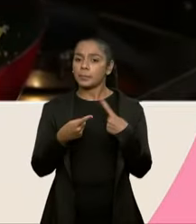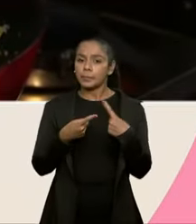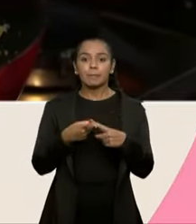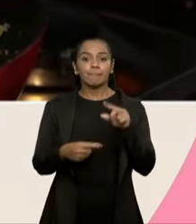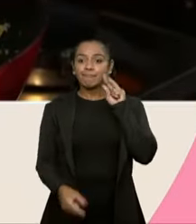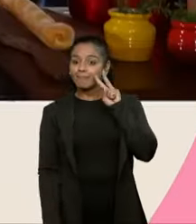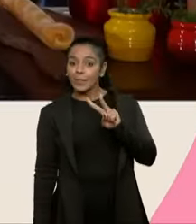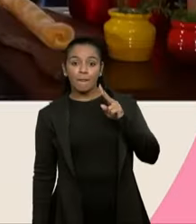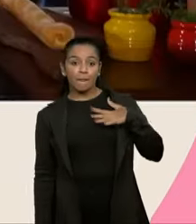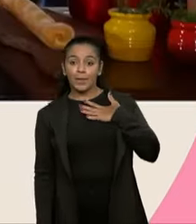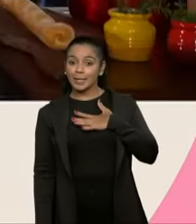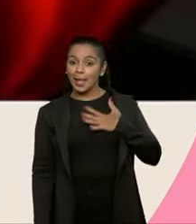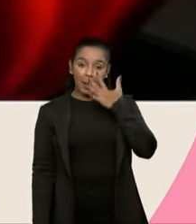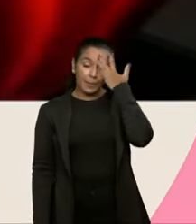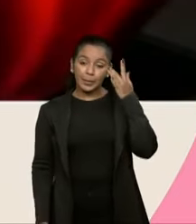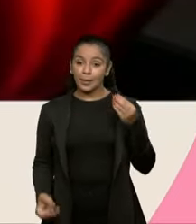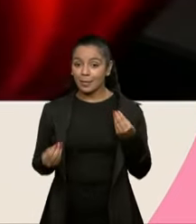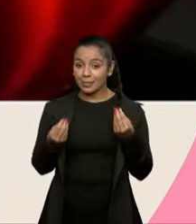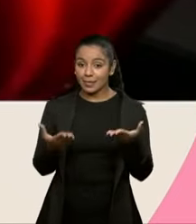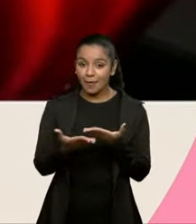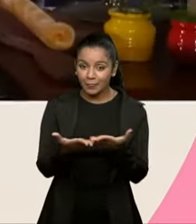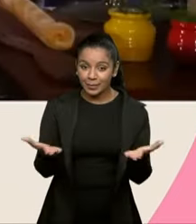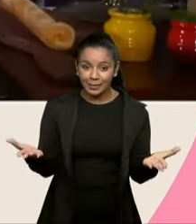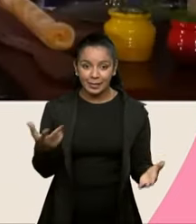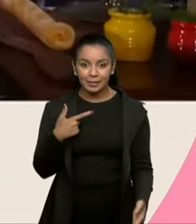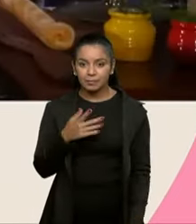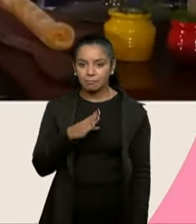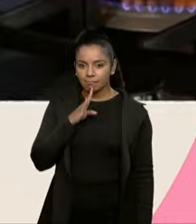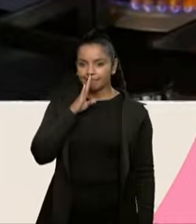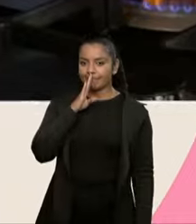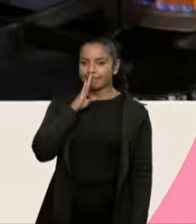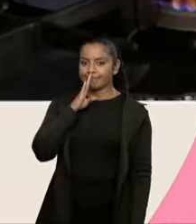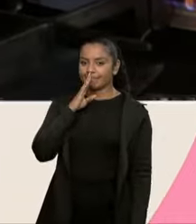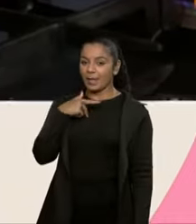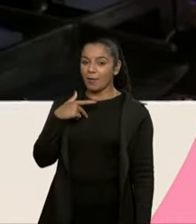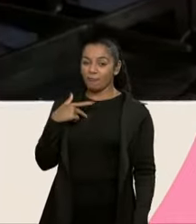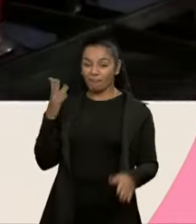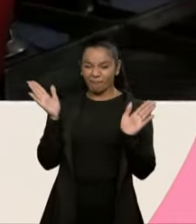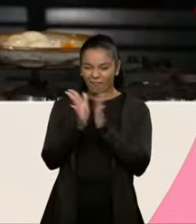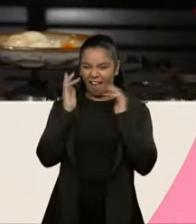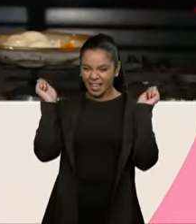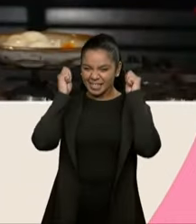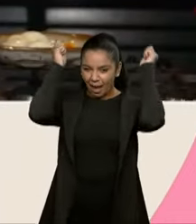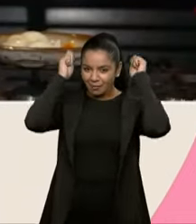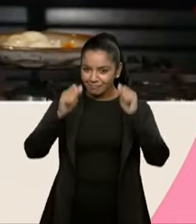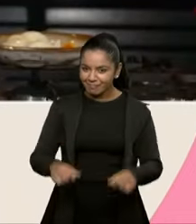a felicidade da pessoa. Quando eu servi vocês aqui, aí rolou aquele silêncio, falei, puta, arrasei.